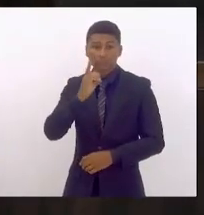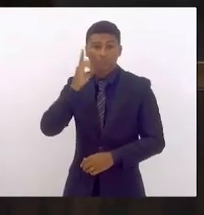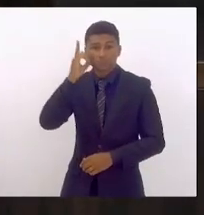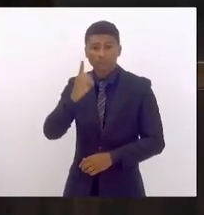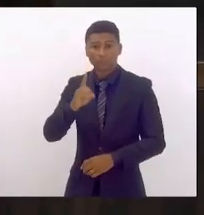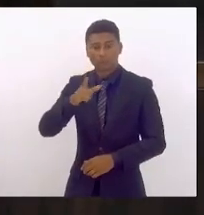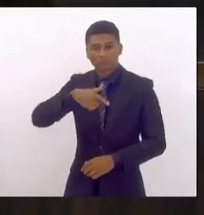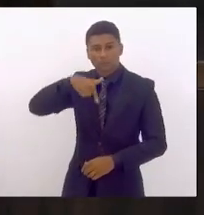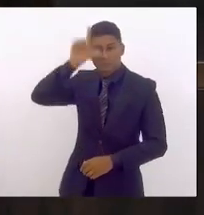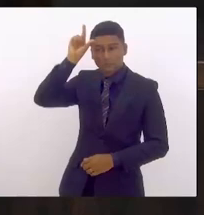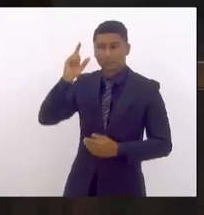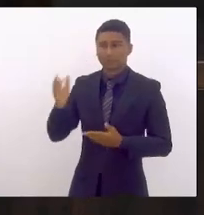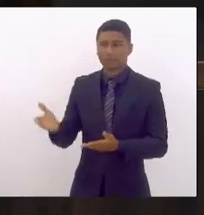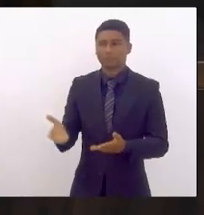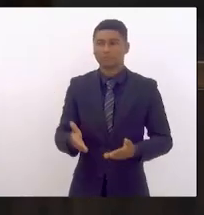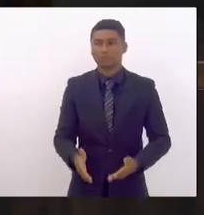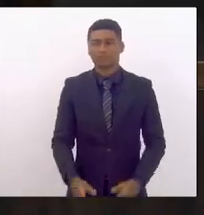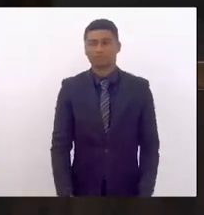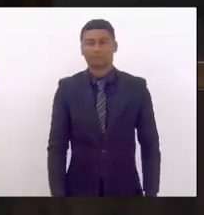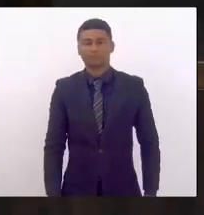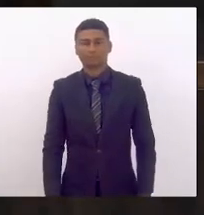Deputado Luiz Paulo